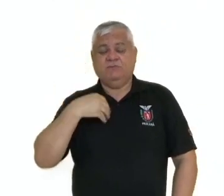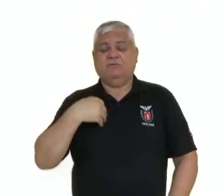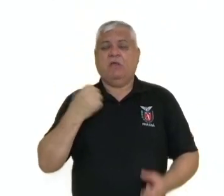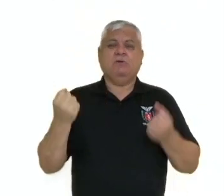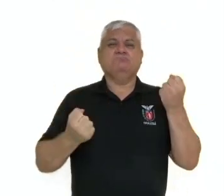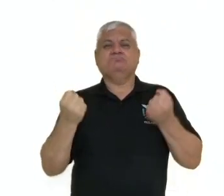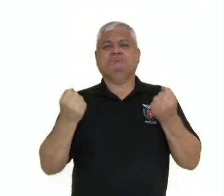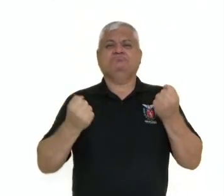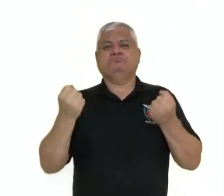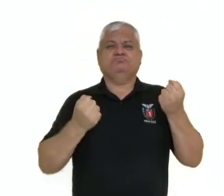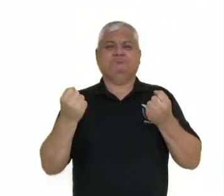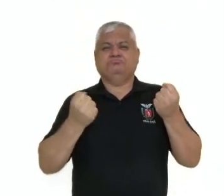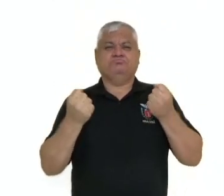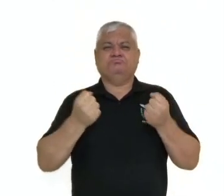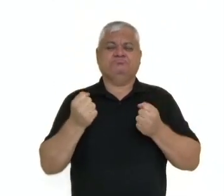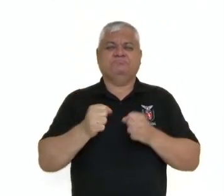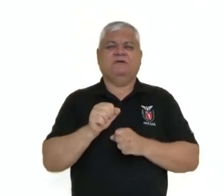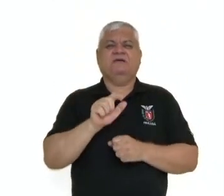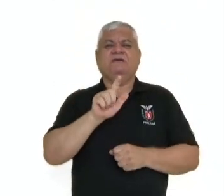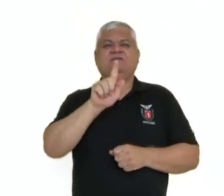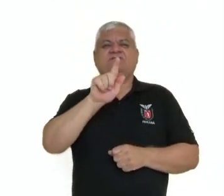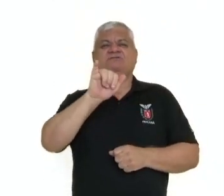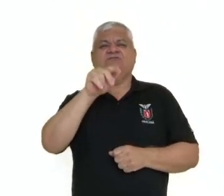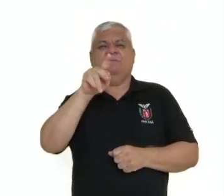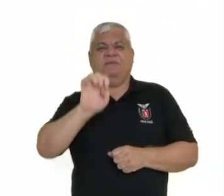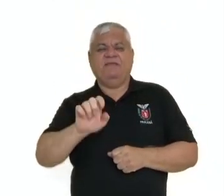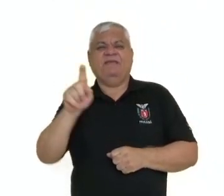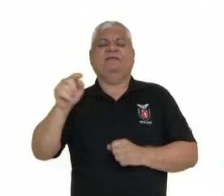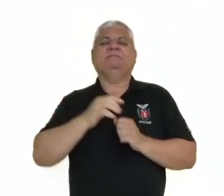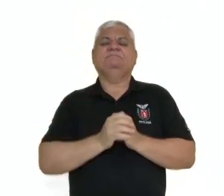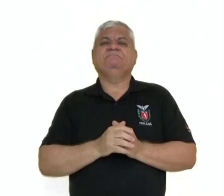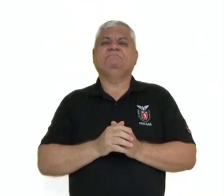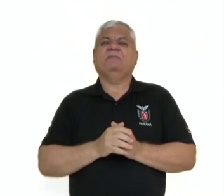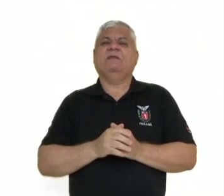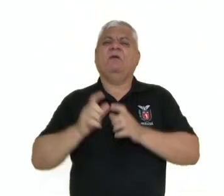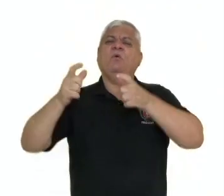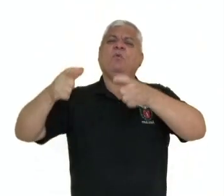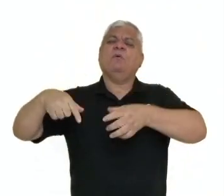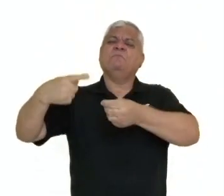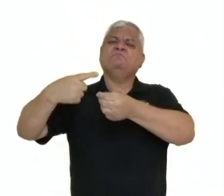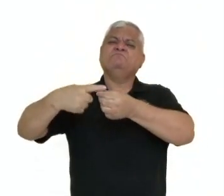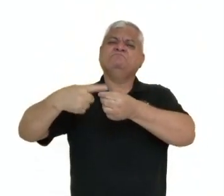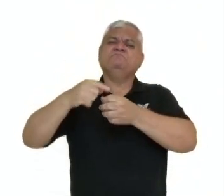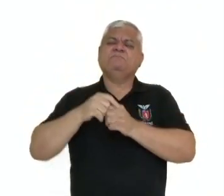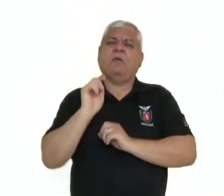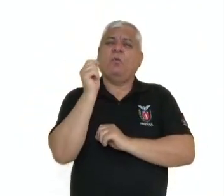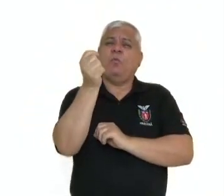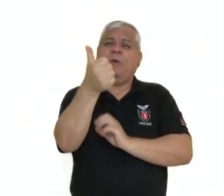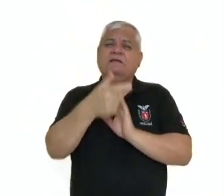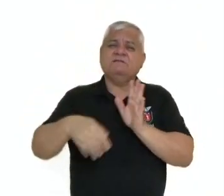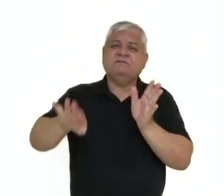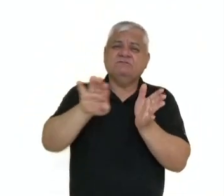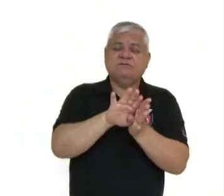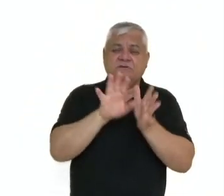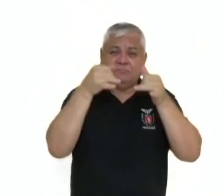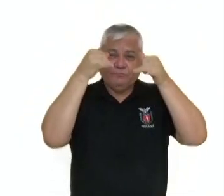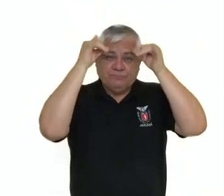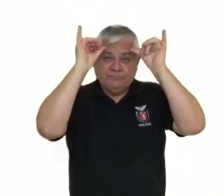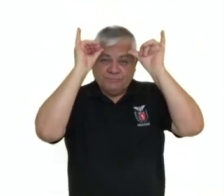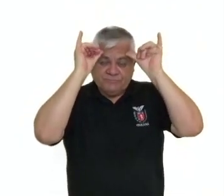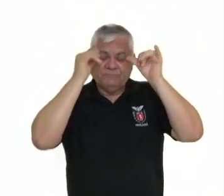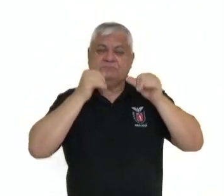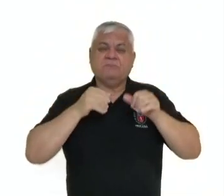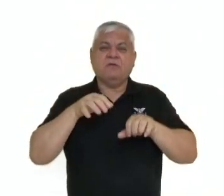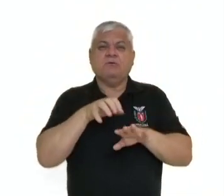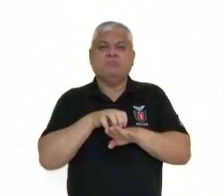era como eles chamavam a cidade de Redenção da Serra. Já estavam quase chegando ao sítio do Fundão,